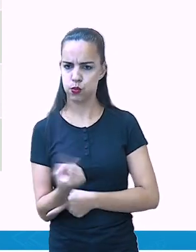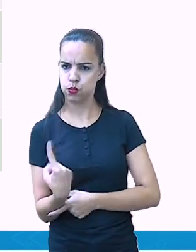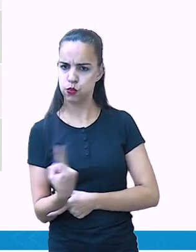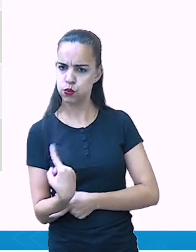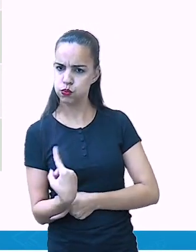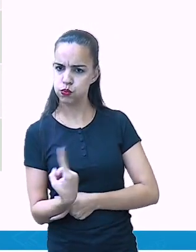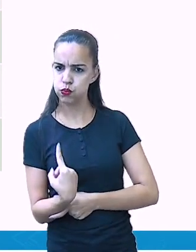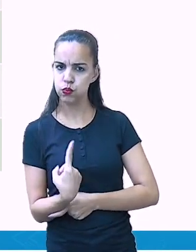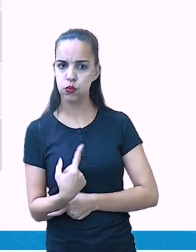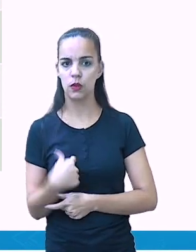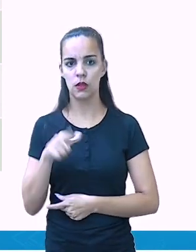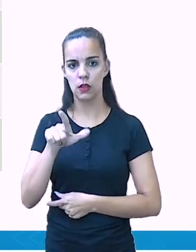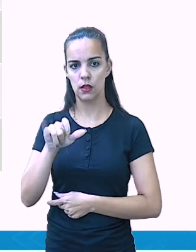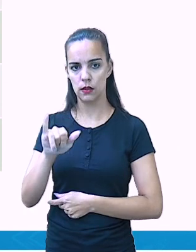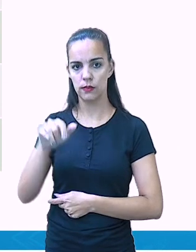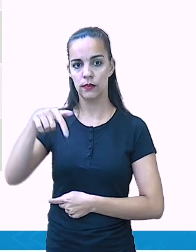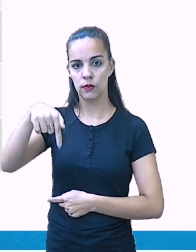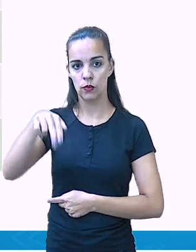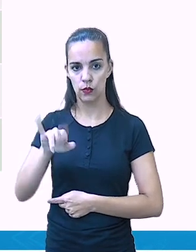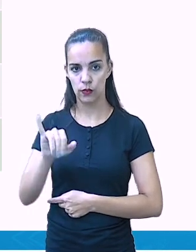Liquidificador. Vamos lá?